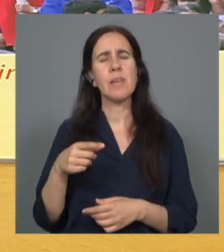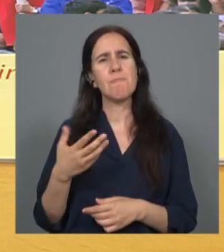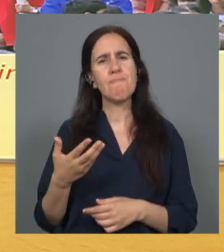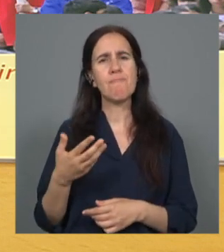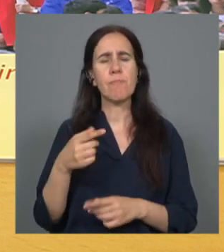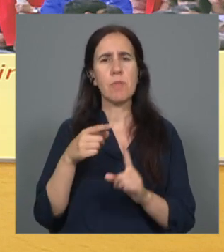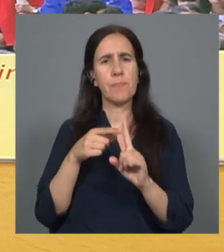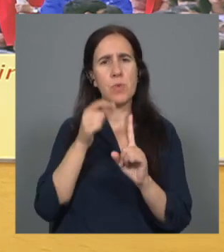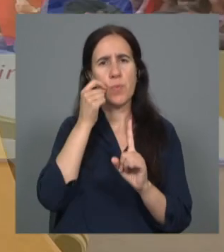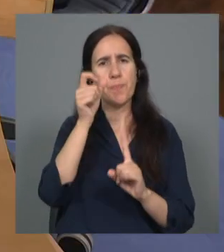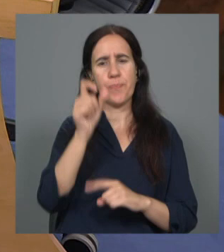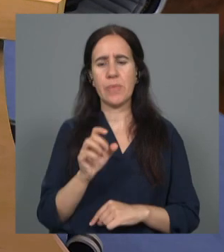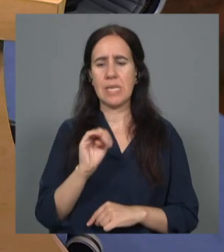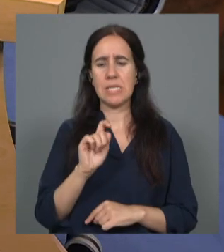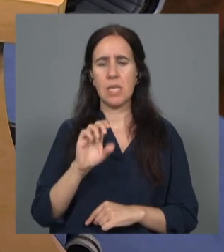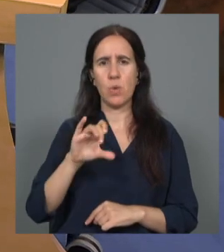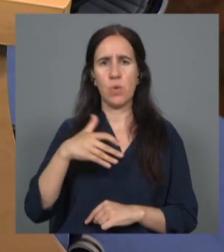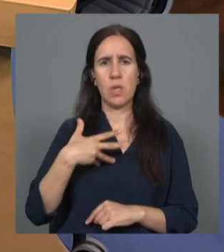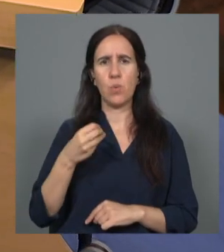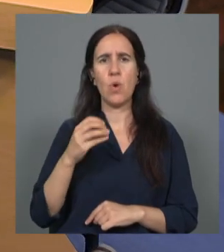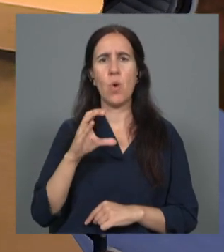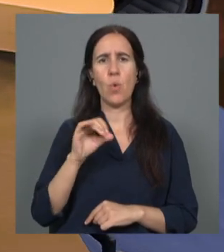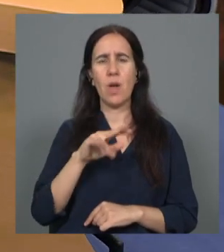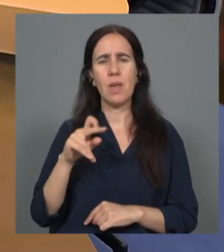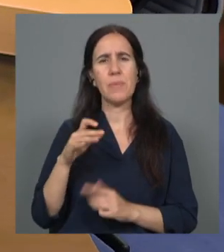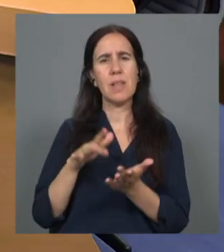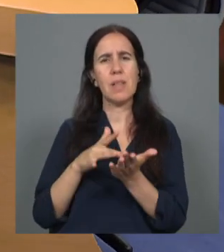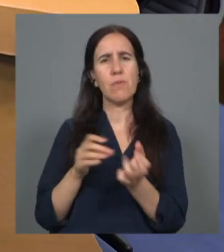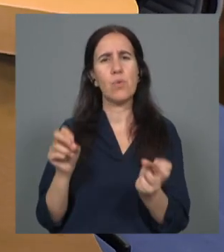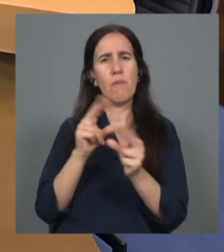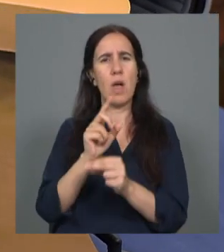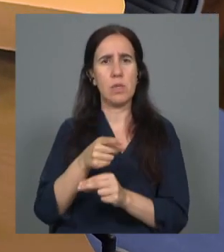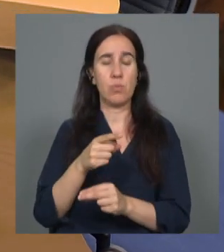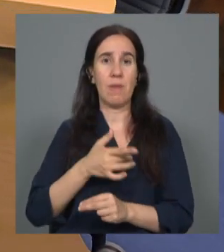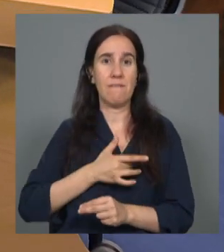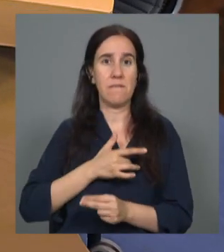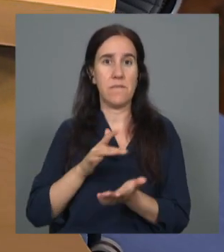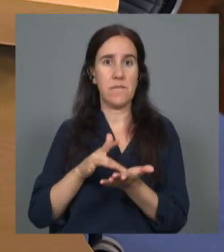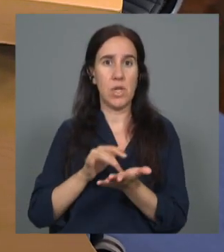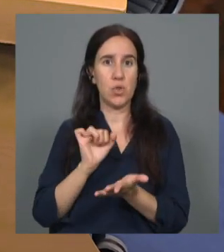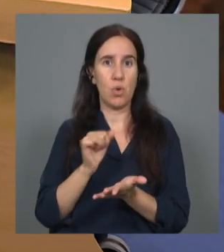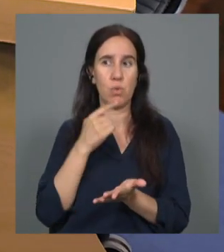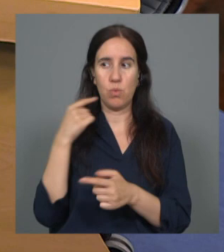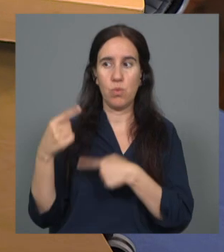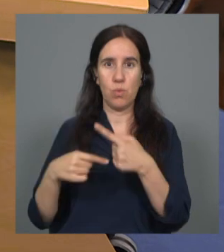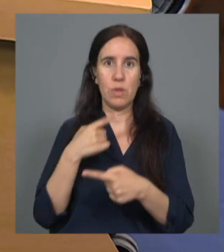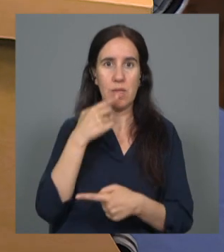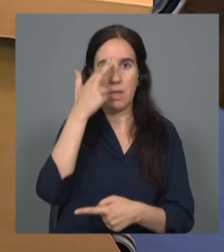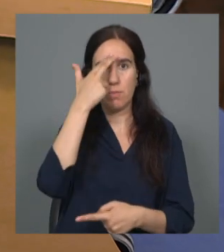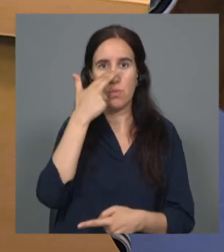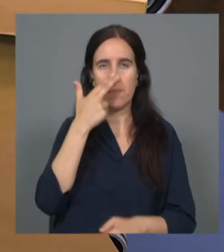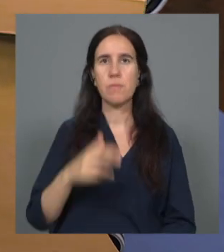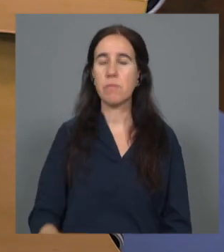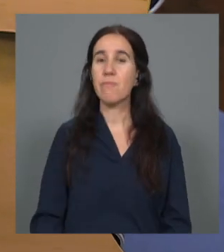Secundino Correia, qual é a novidade deste livro, que é um romance histórico, digamos assim? Exatamente. Portanto, vai beber em